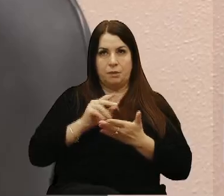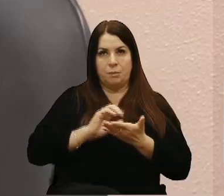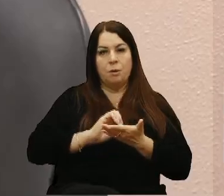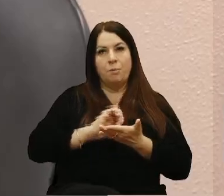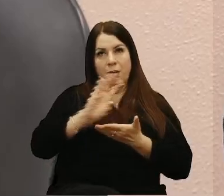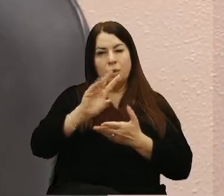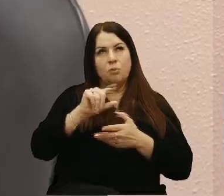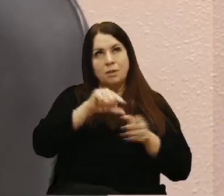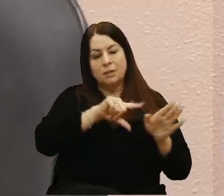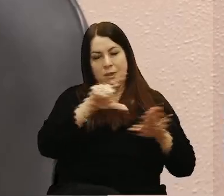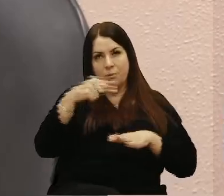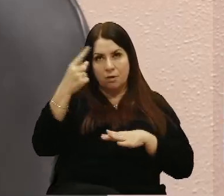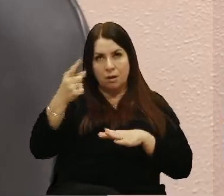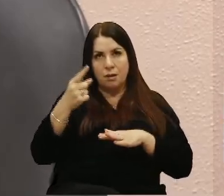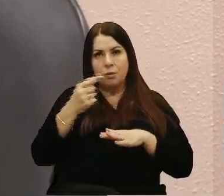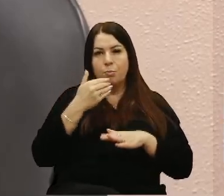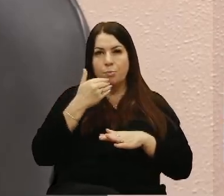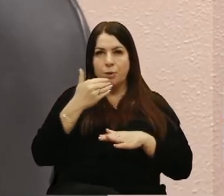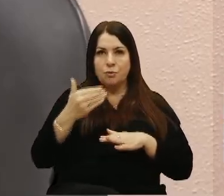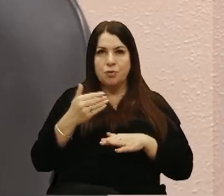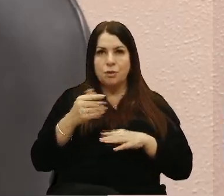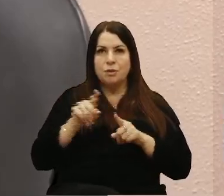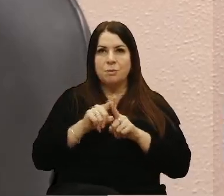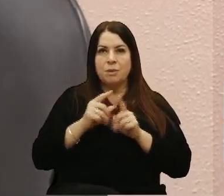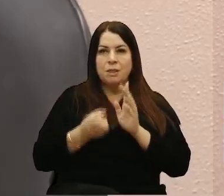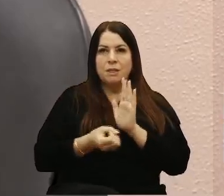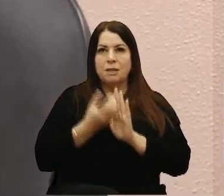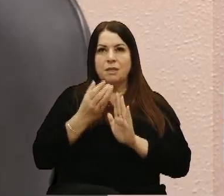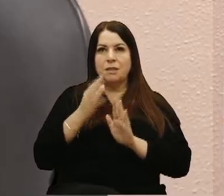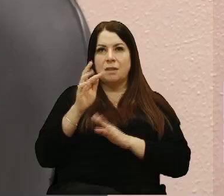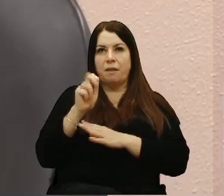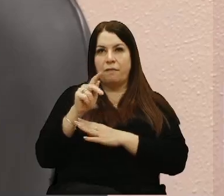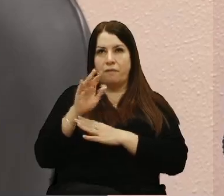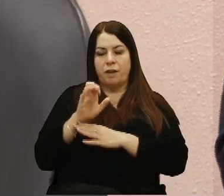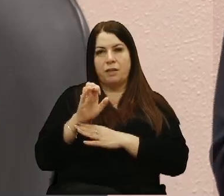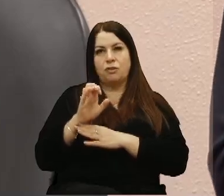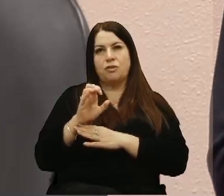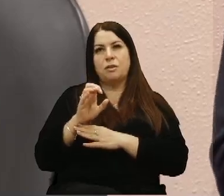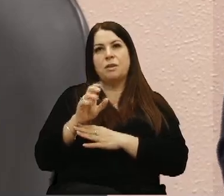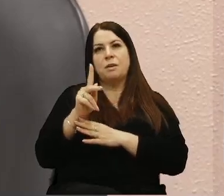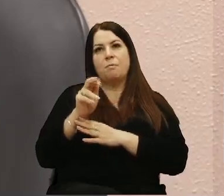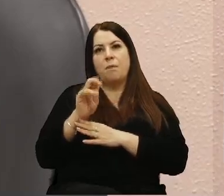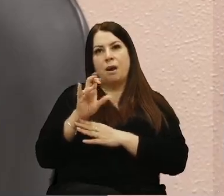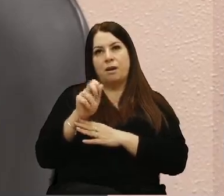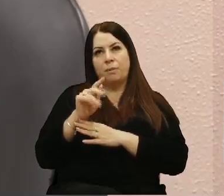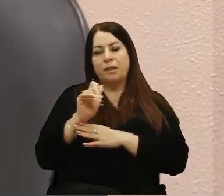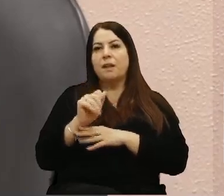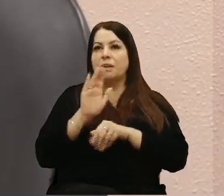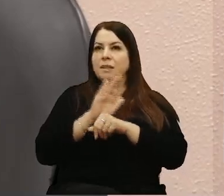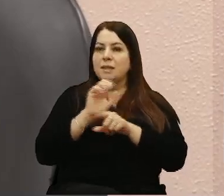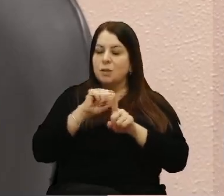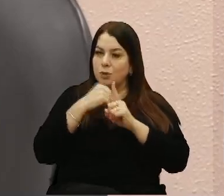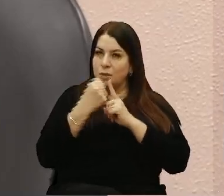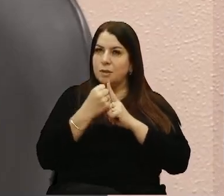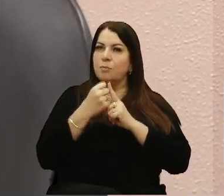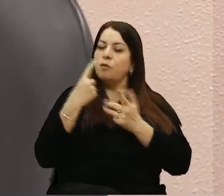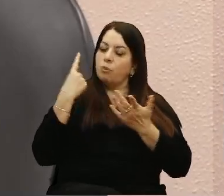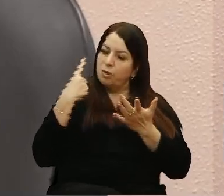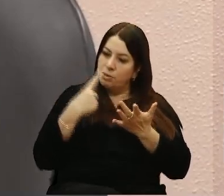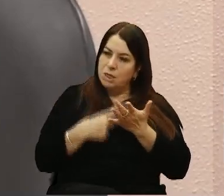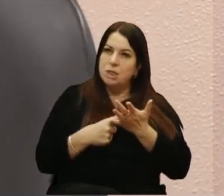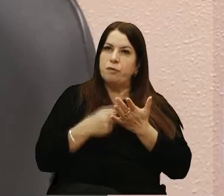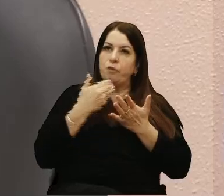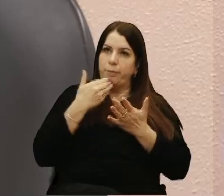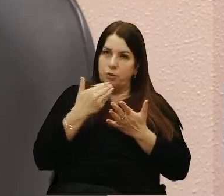próxima semana o pedido da solicitação para a criação da Frente Parlamentar da Assistência Social, porque foi um compromisso que nós tivemos ali, foi